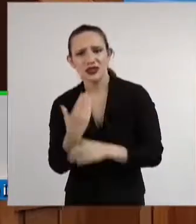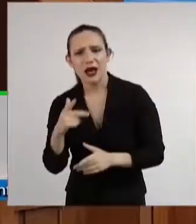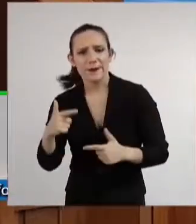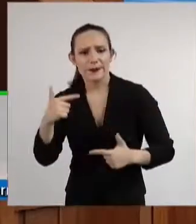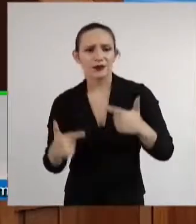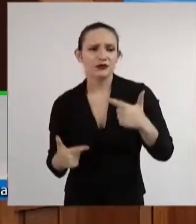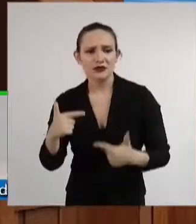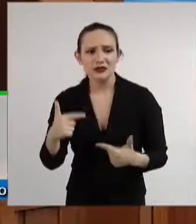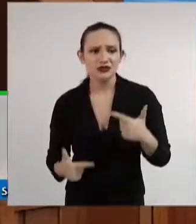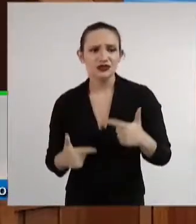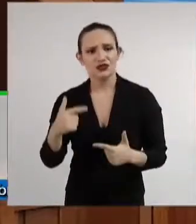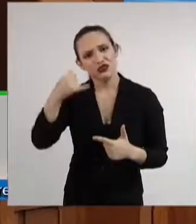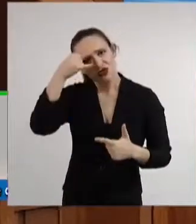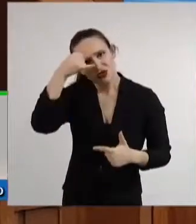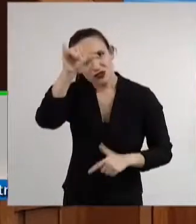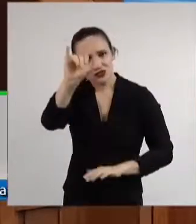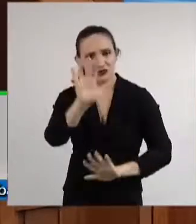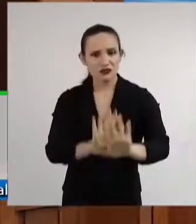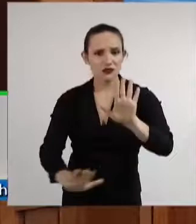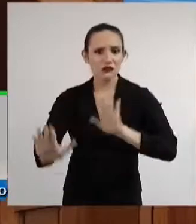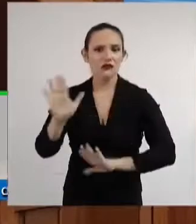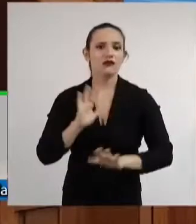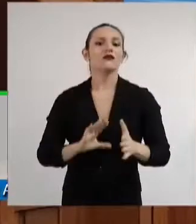políticas de prevenção.